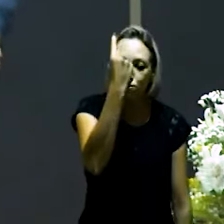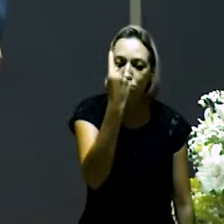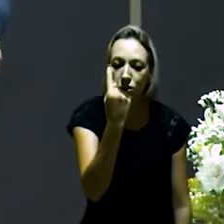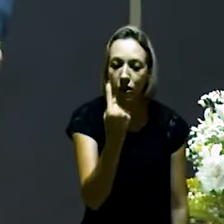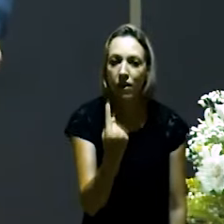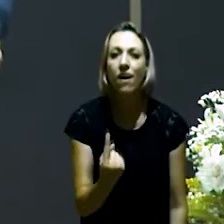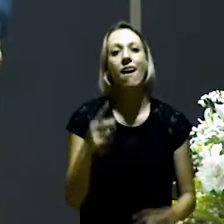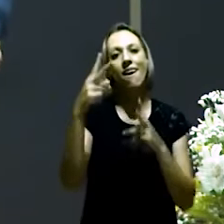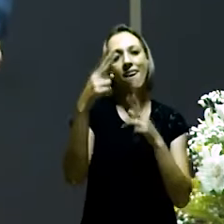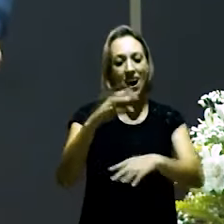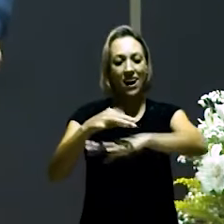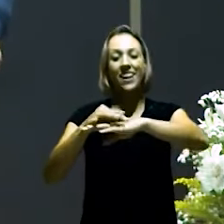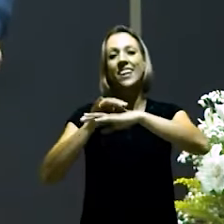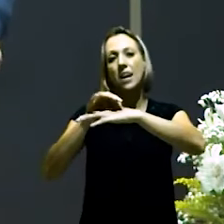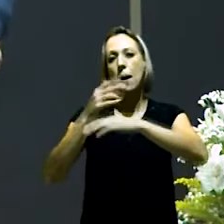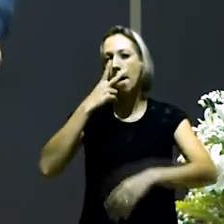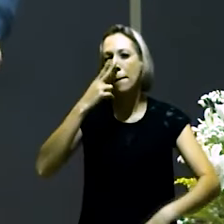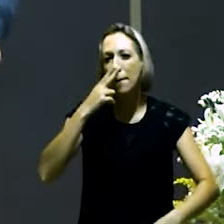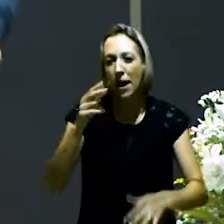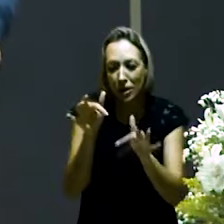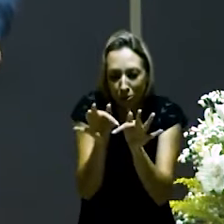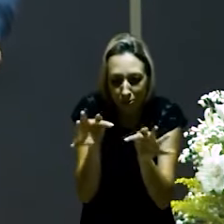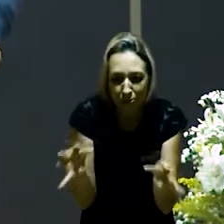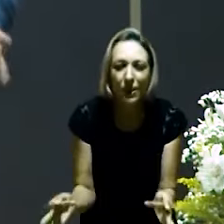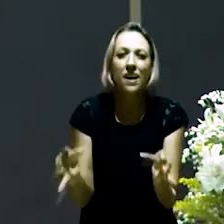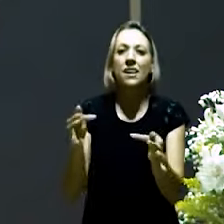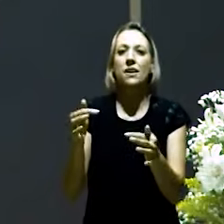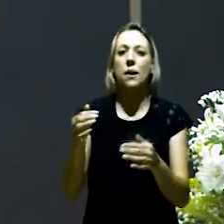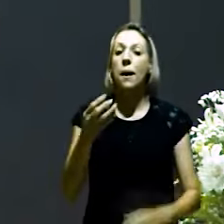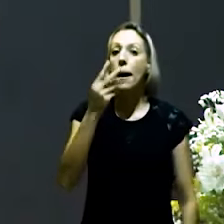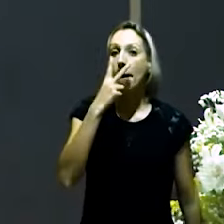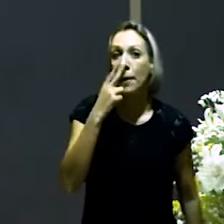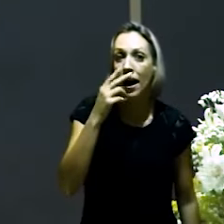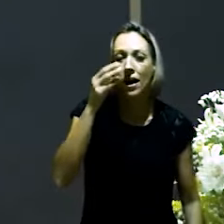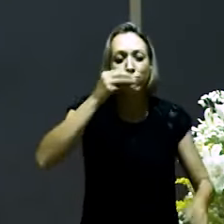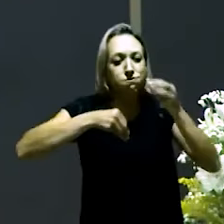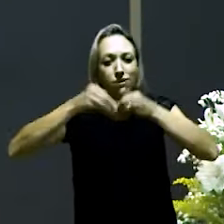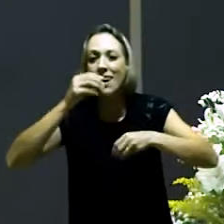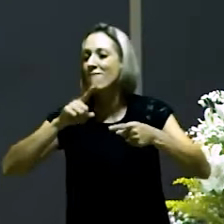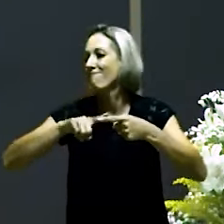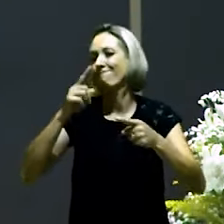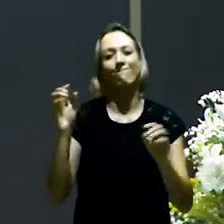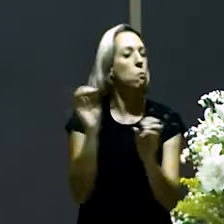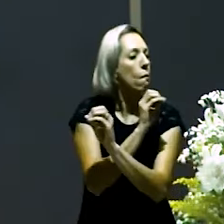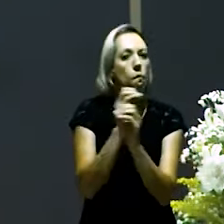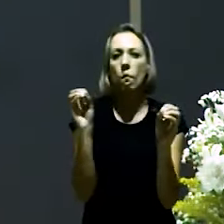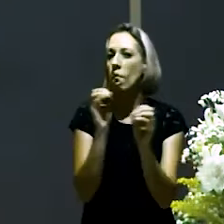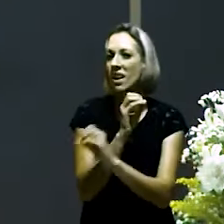mas não é. Ele parece pequeno, mas não é. Ele parece sem força, mas não é. Não